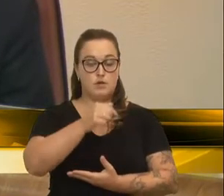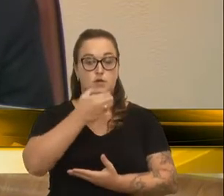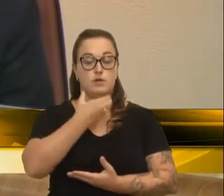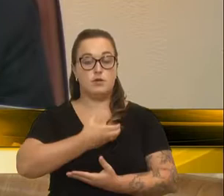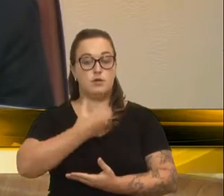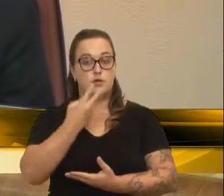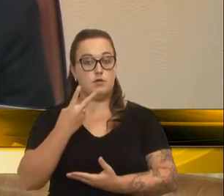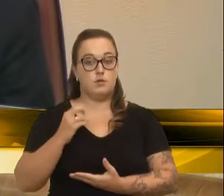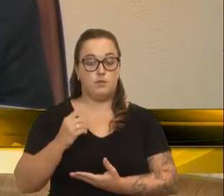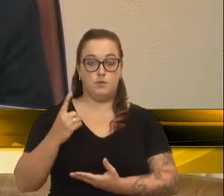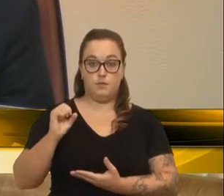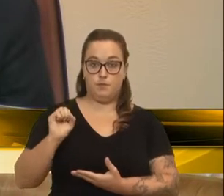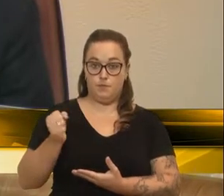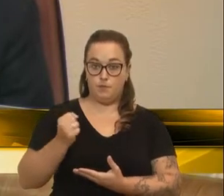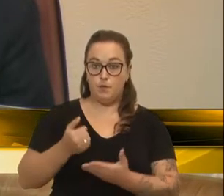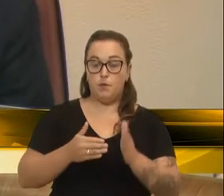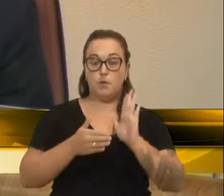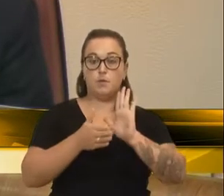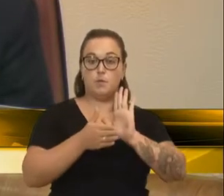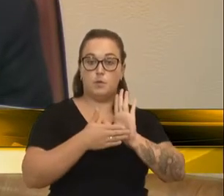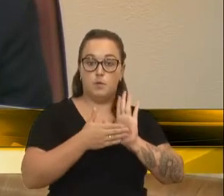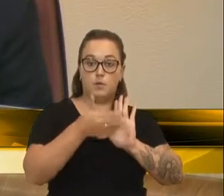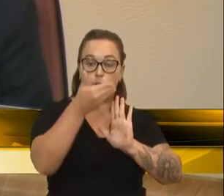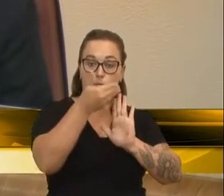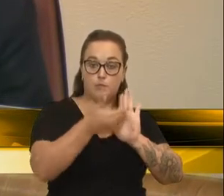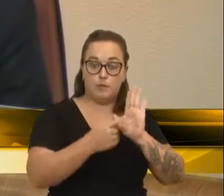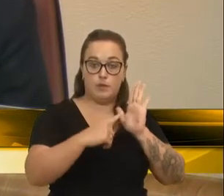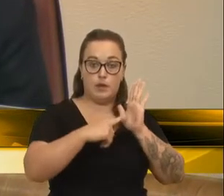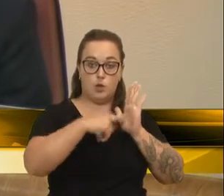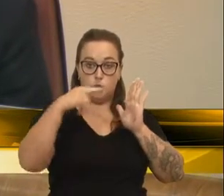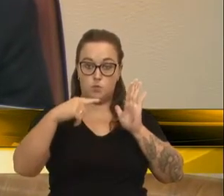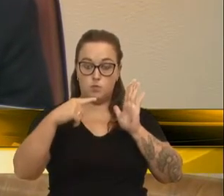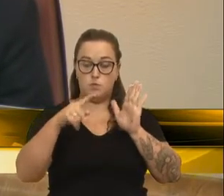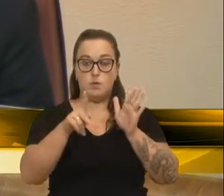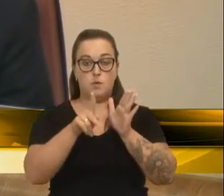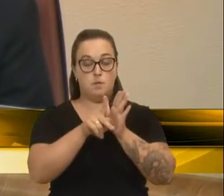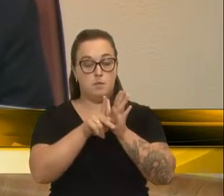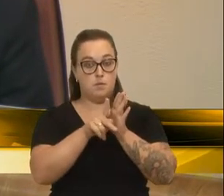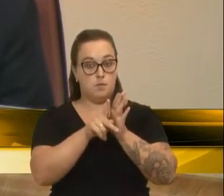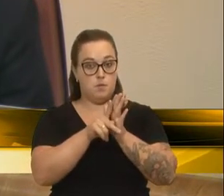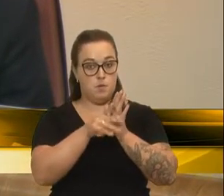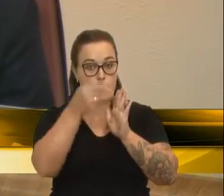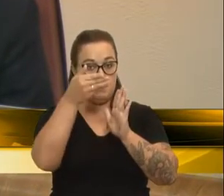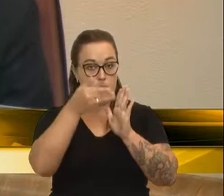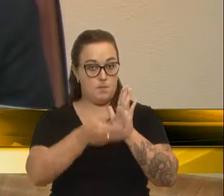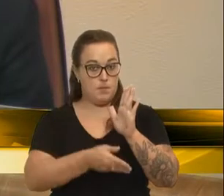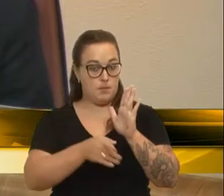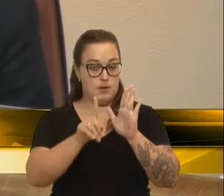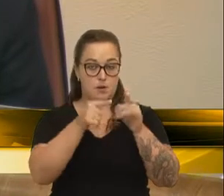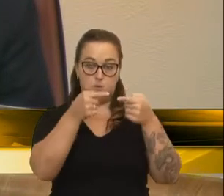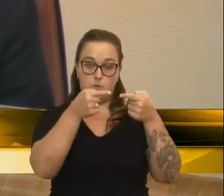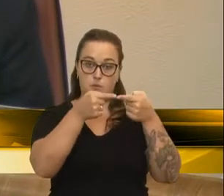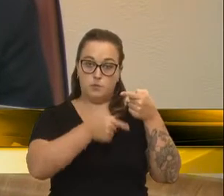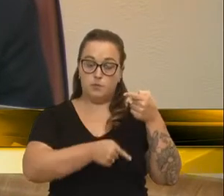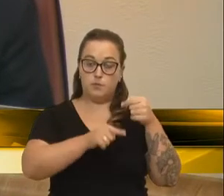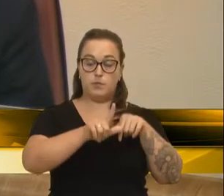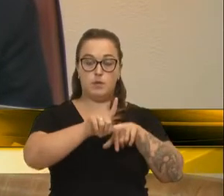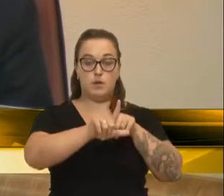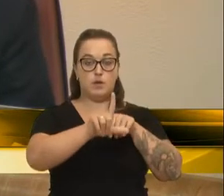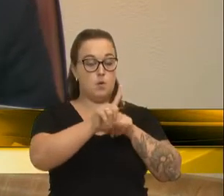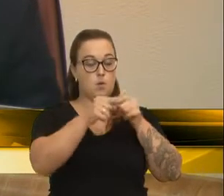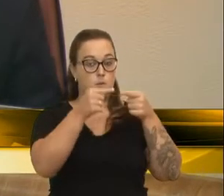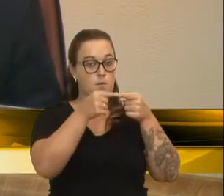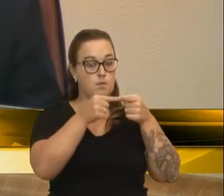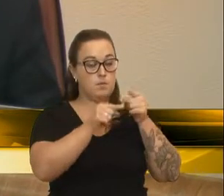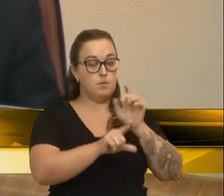foi protocolado perante Vossa Excelência denúncia de fatos em tese improbos, inconstitucionais, ilegais ou